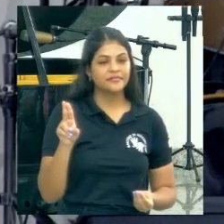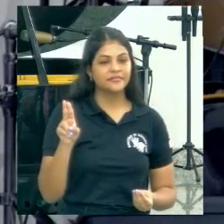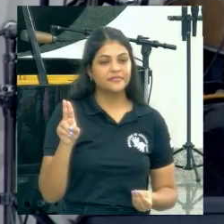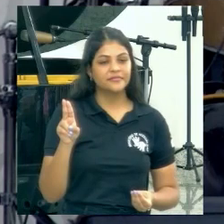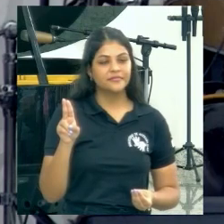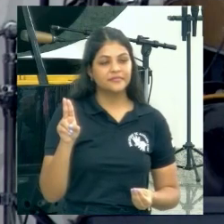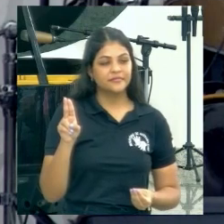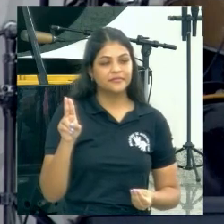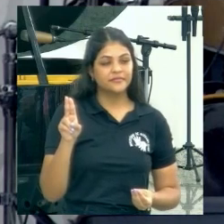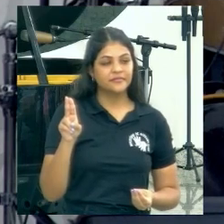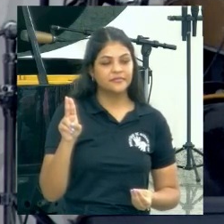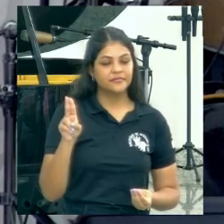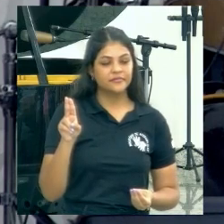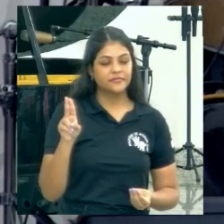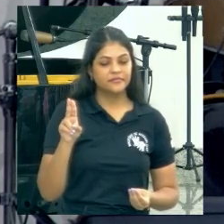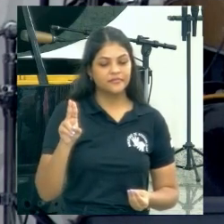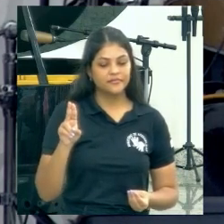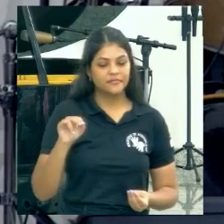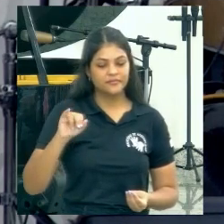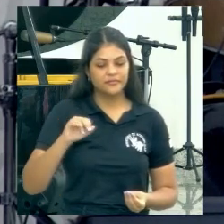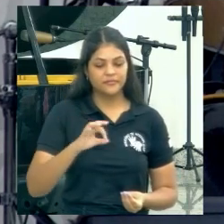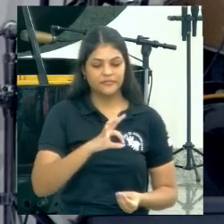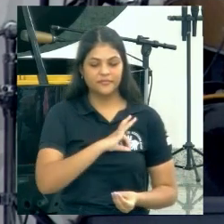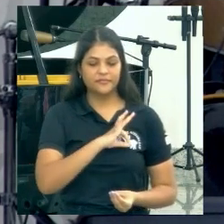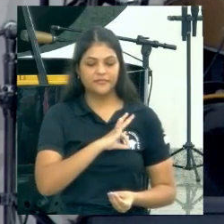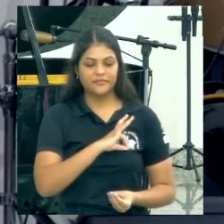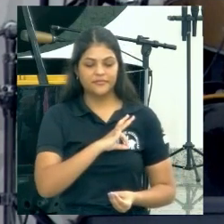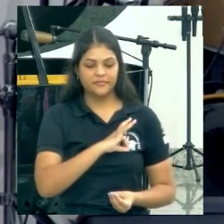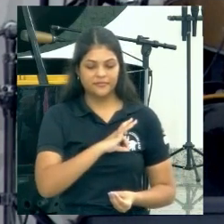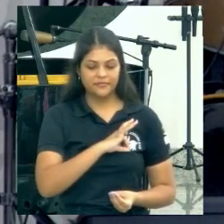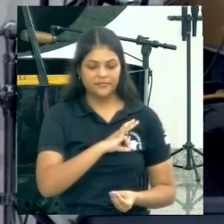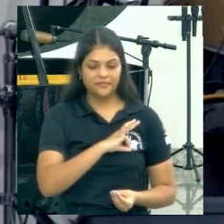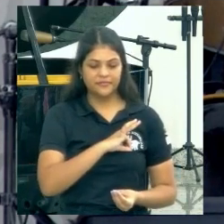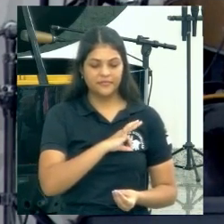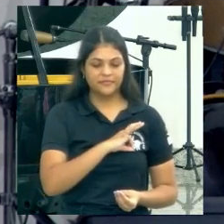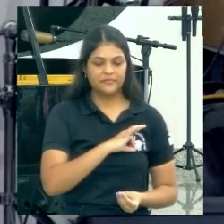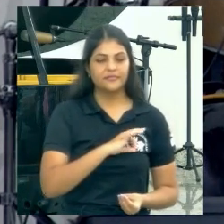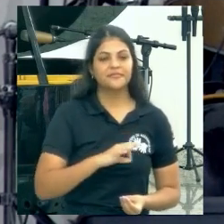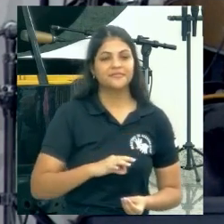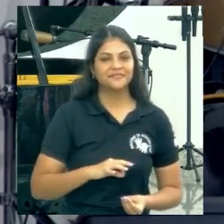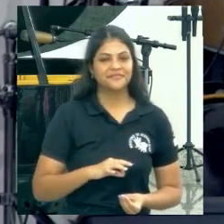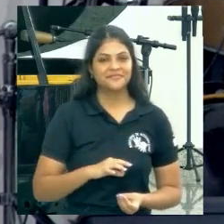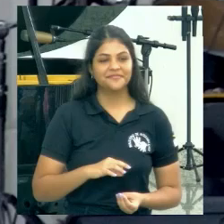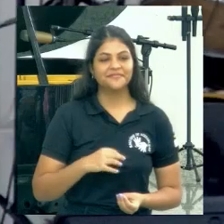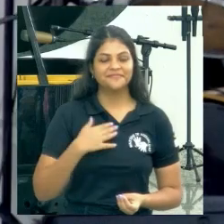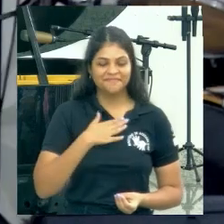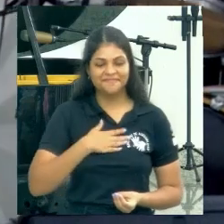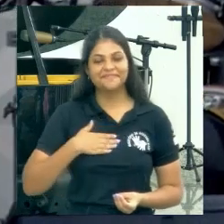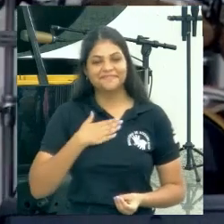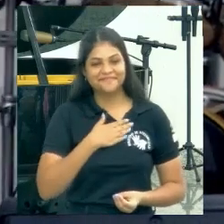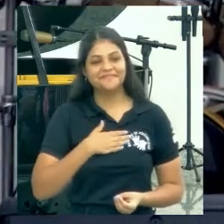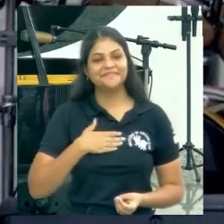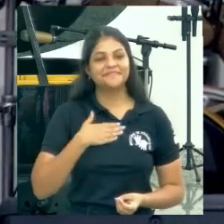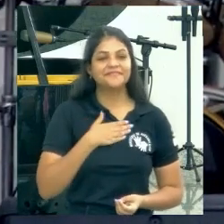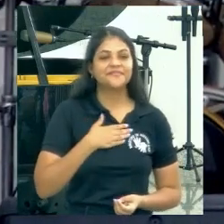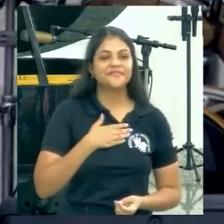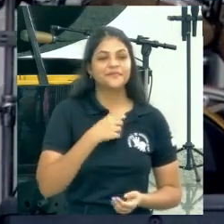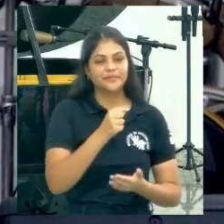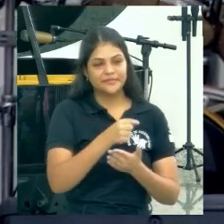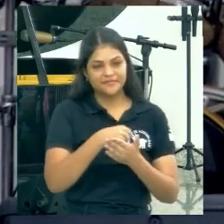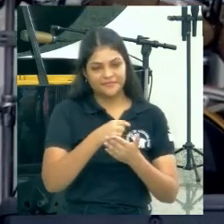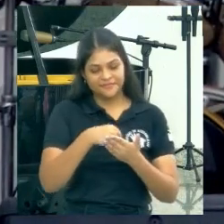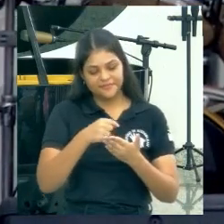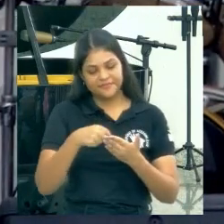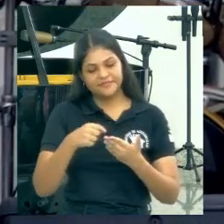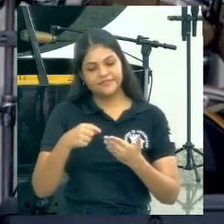tropa? Joabe, muito bem. Gente, eu gostei disso, viu? Eu gostei disso. Escreveu para